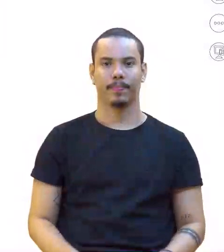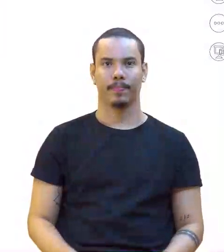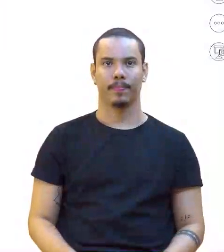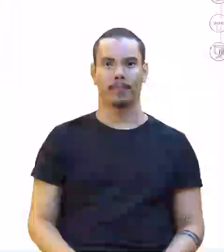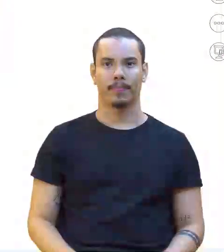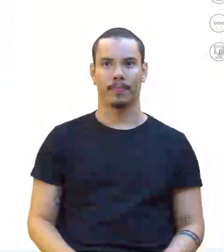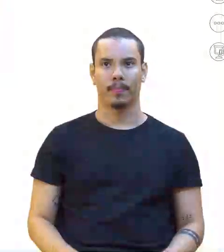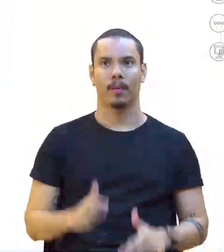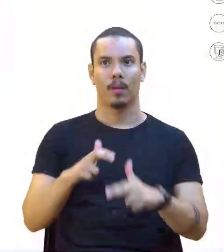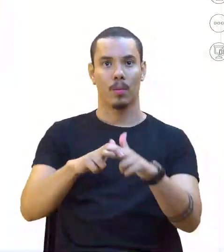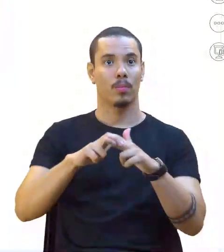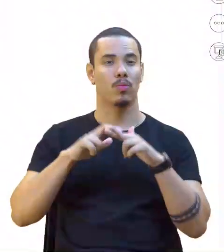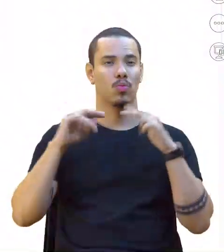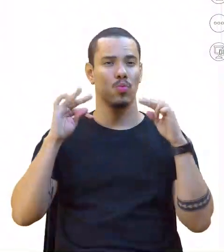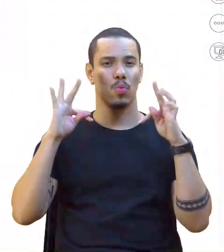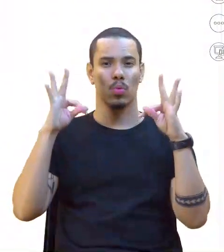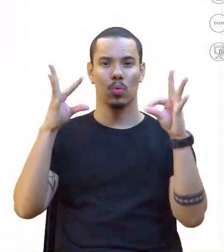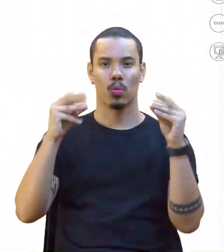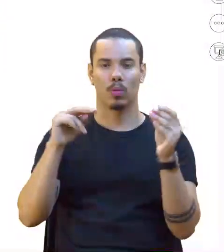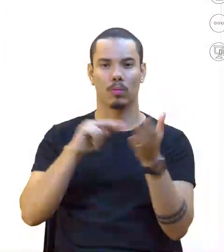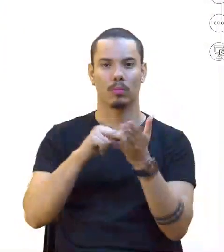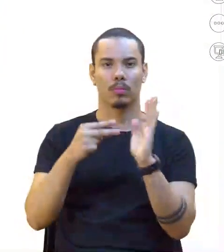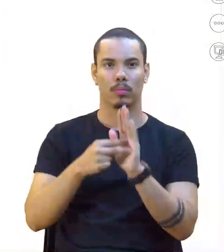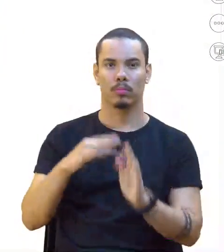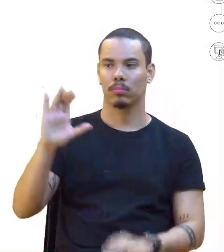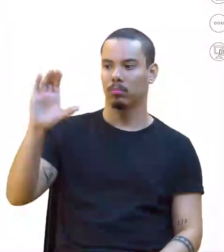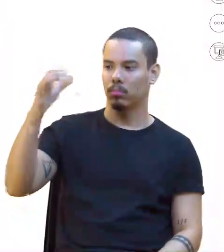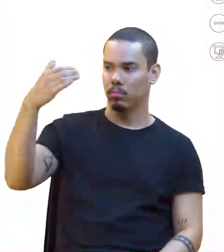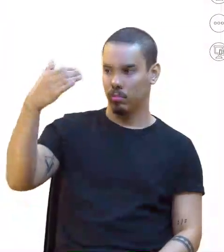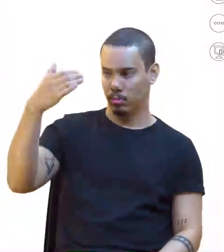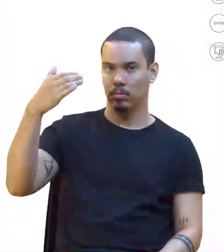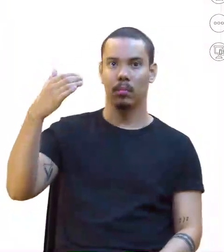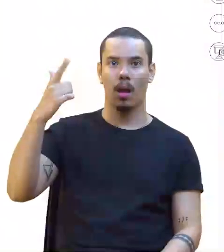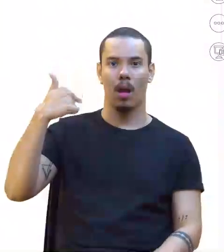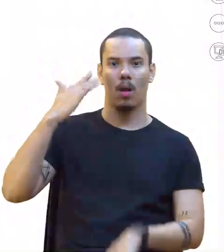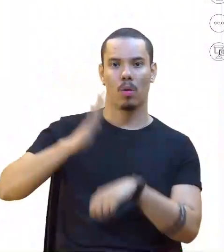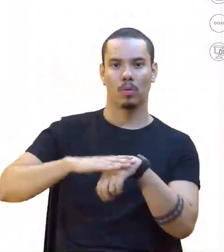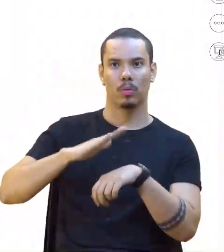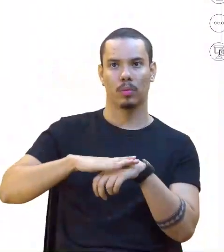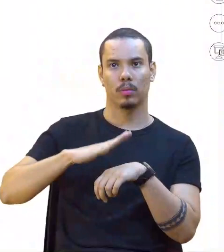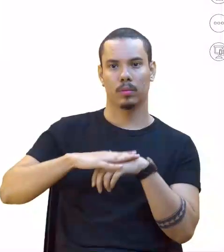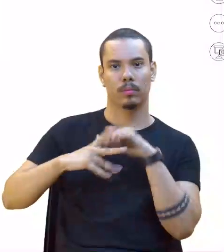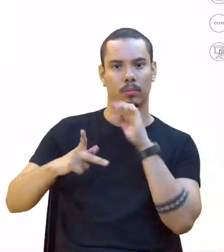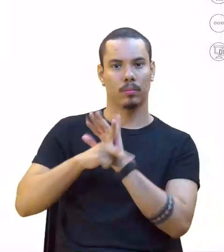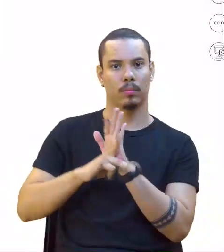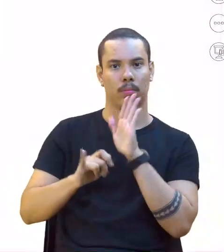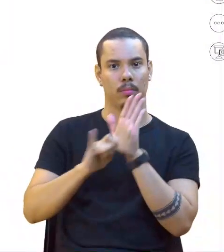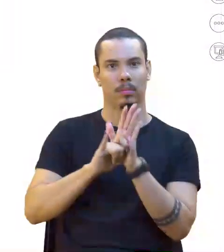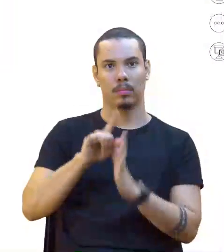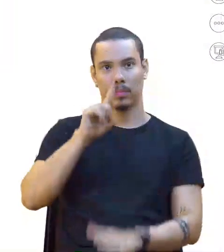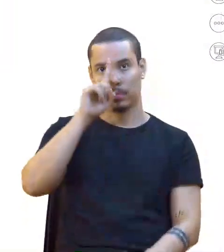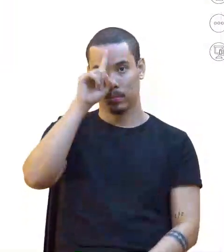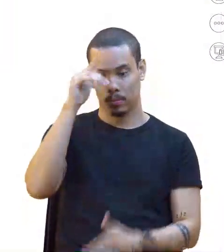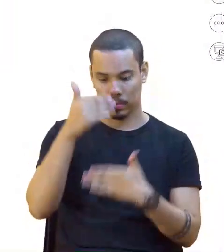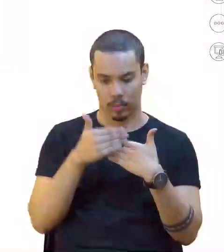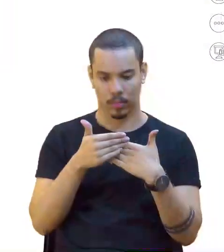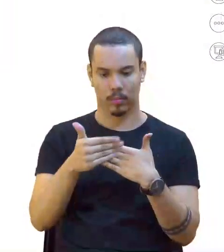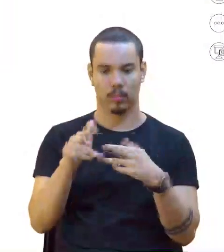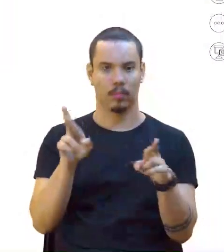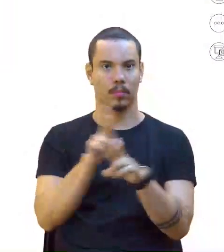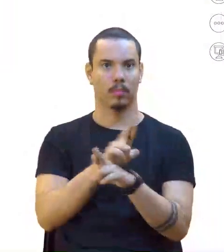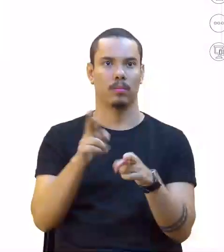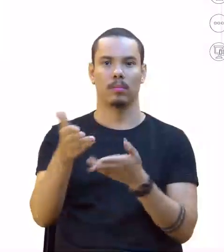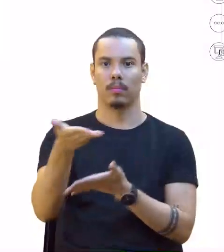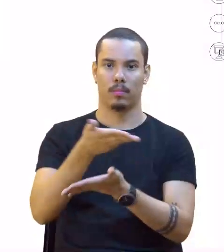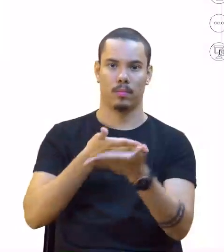isso tudo, né, é o nosso self, é essa construção a partir das relações